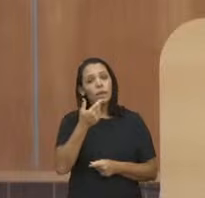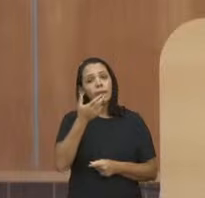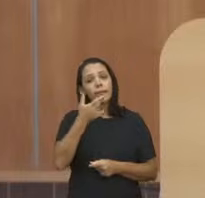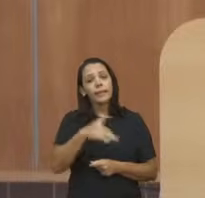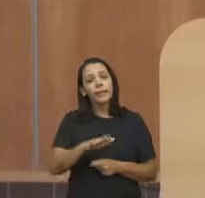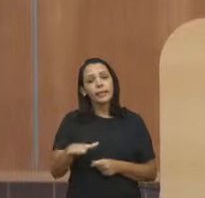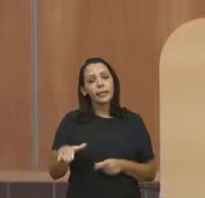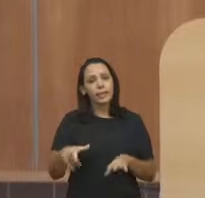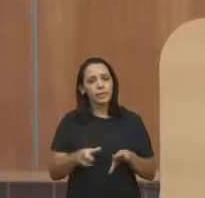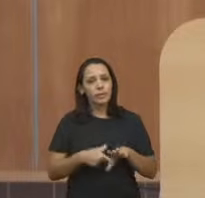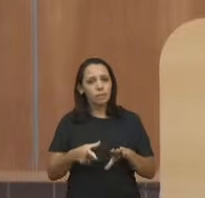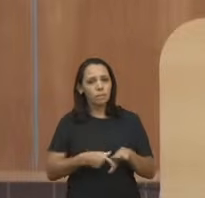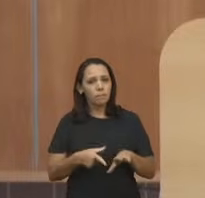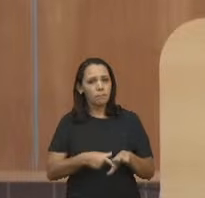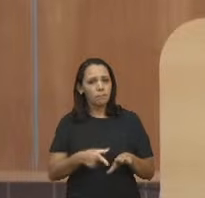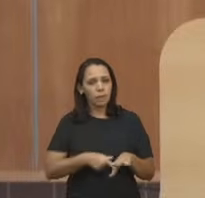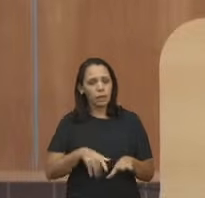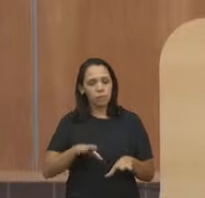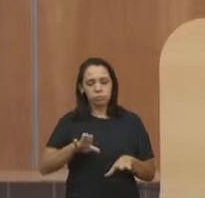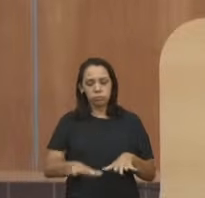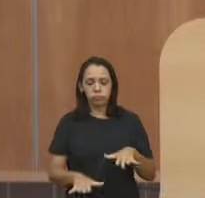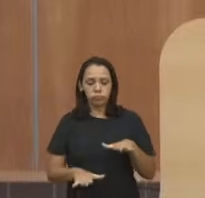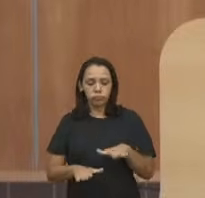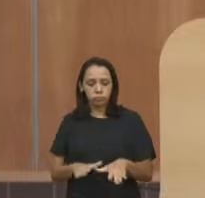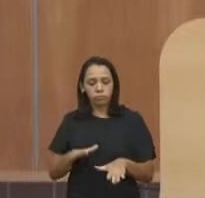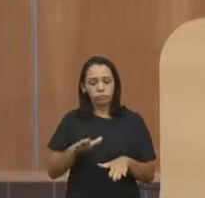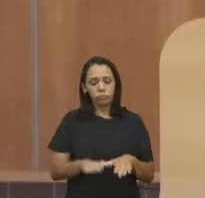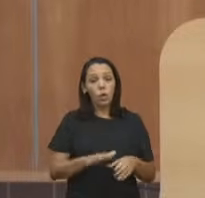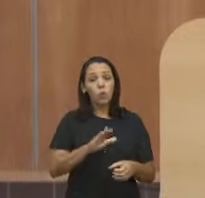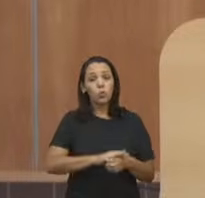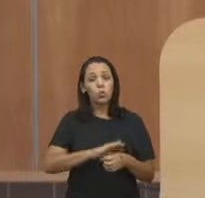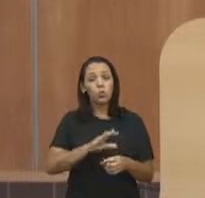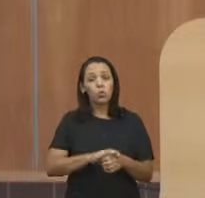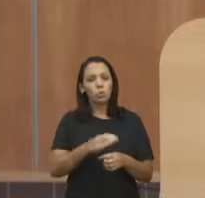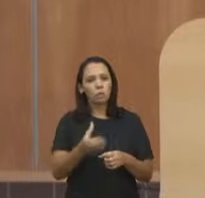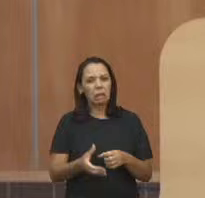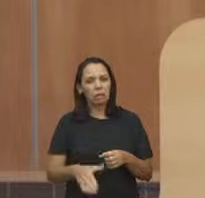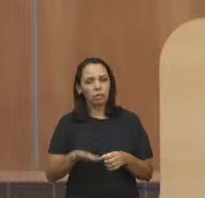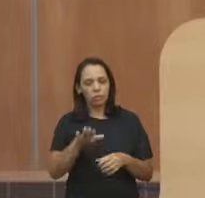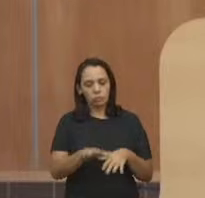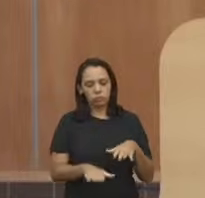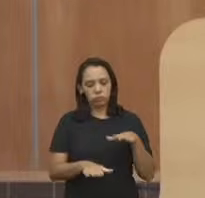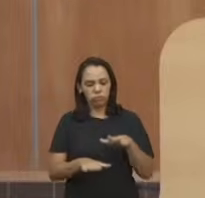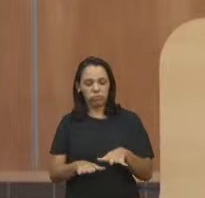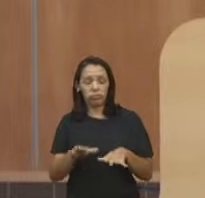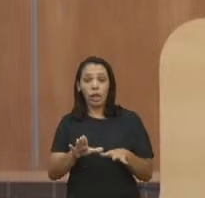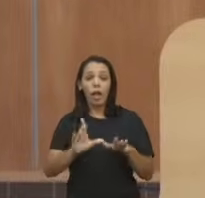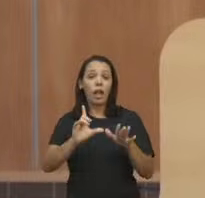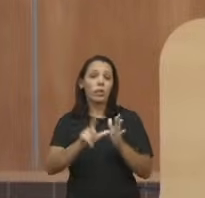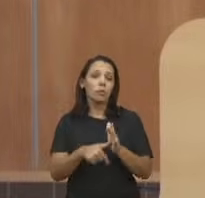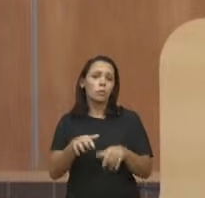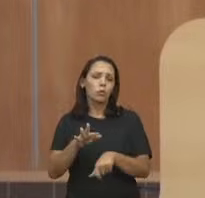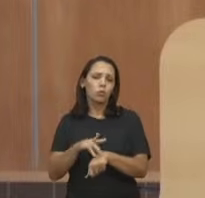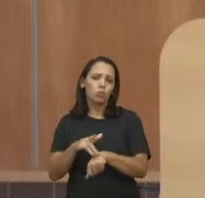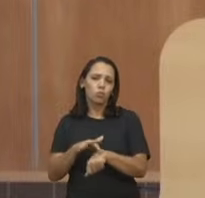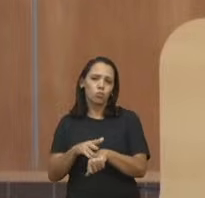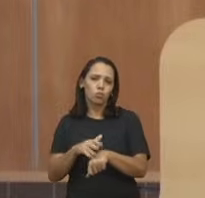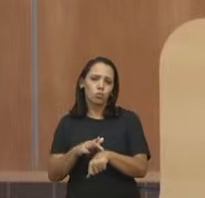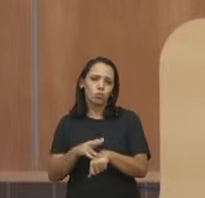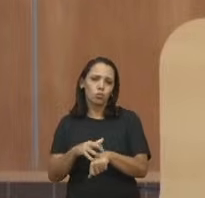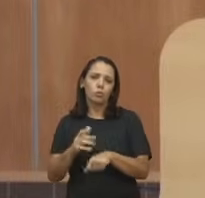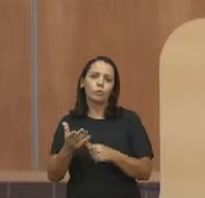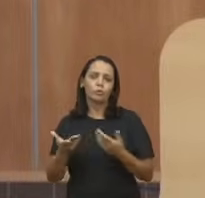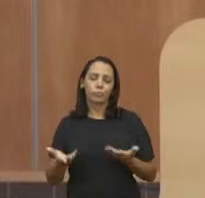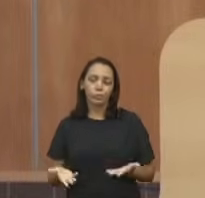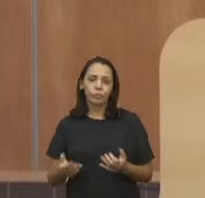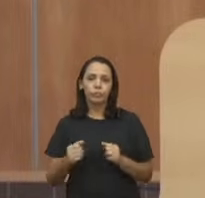Casa. E é nesse aspecto que nós temos que trabalhar, olhar para aquela região. Nós temos um bairro aqui também, que é no centro da nossa